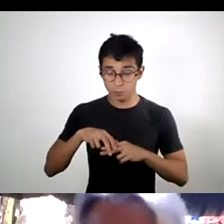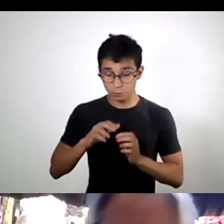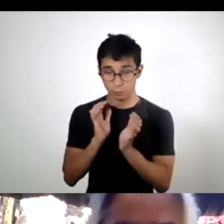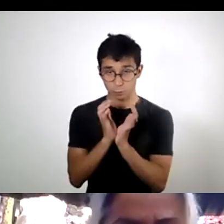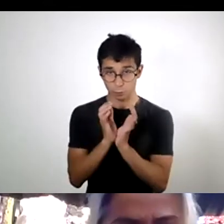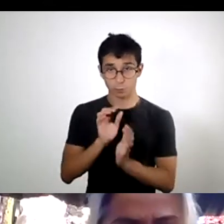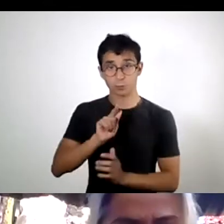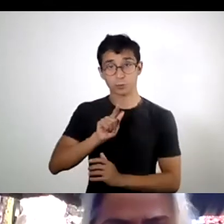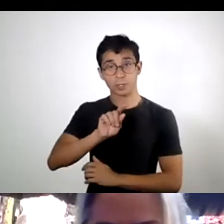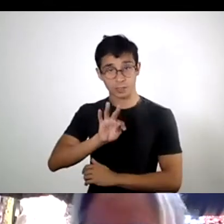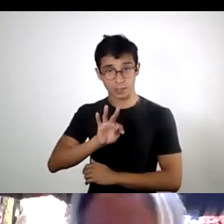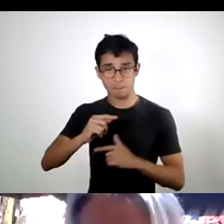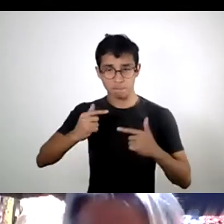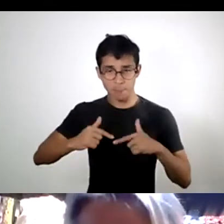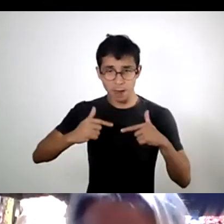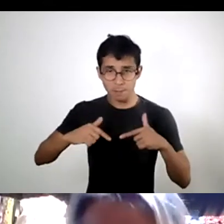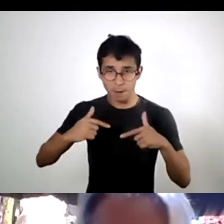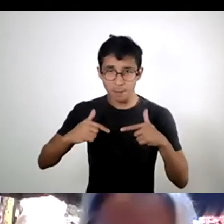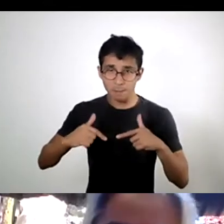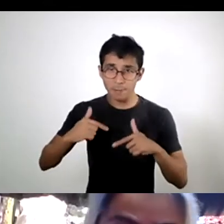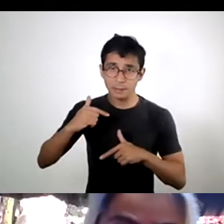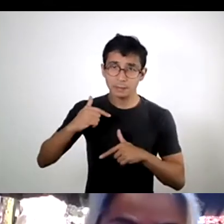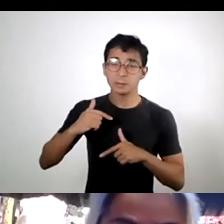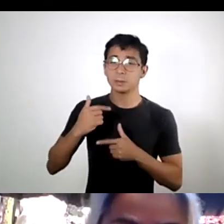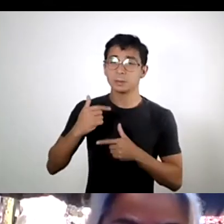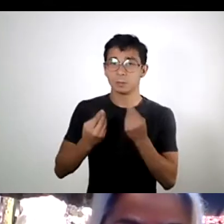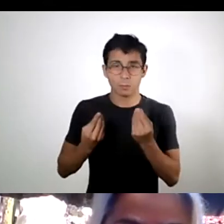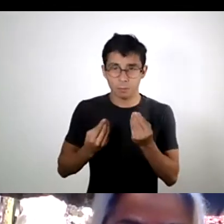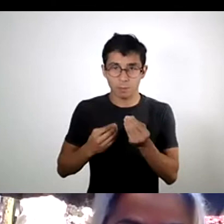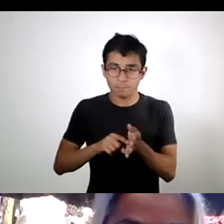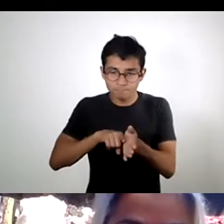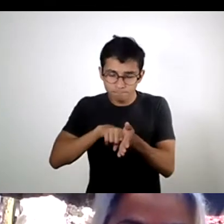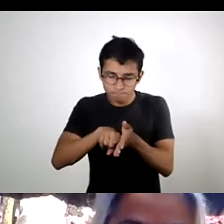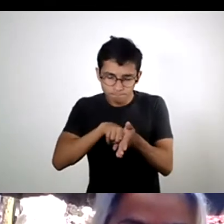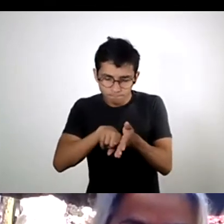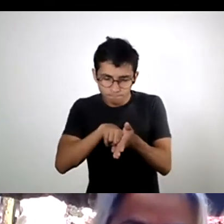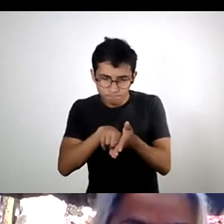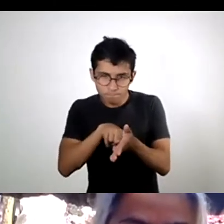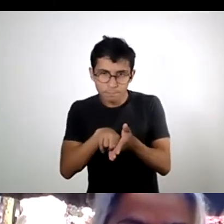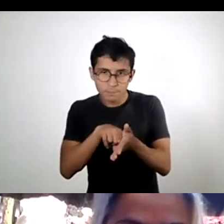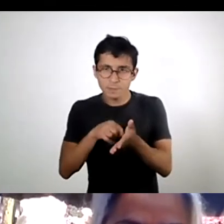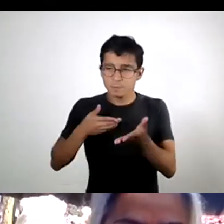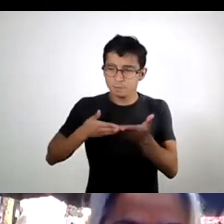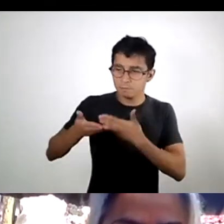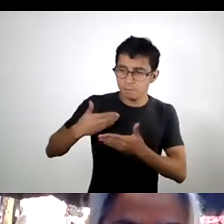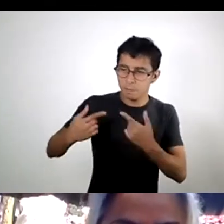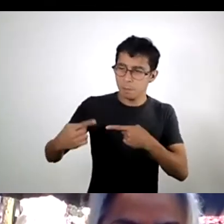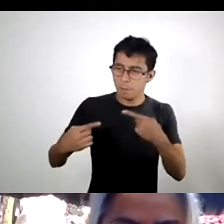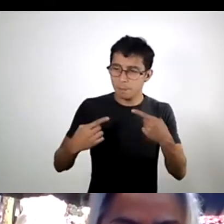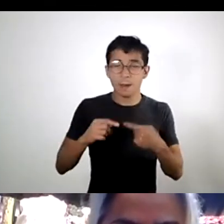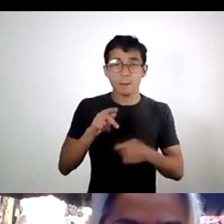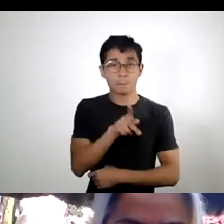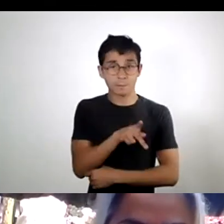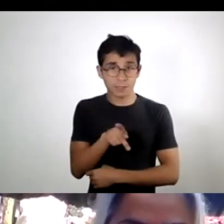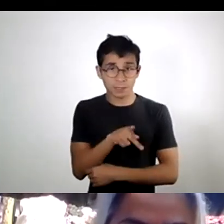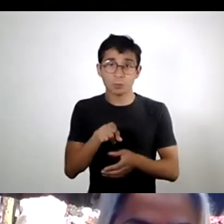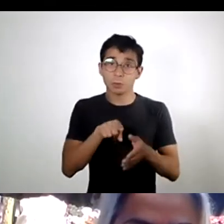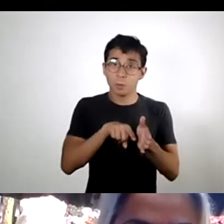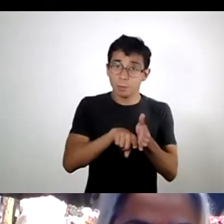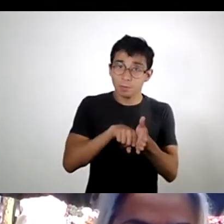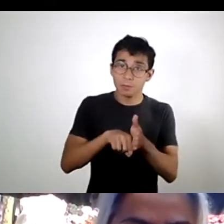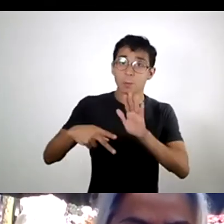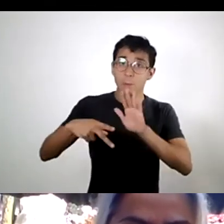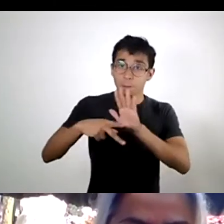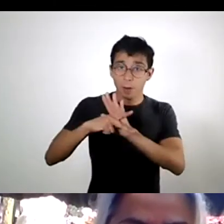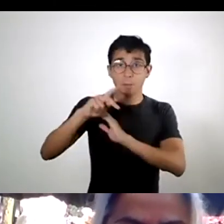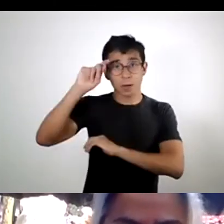de trabalho, que é um grupo de pesquisadores, professores, quilombolas e aquilombados.